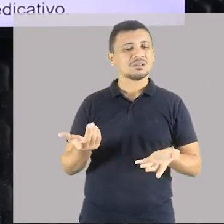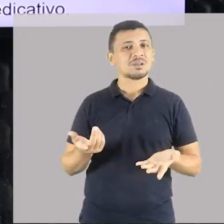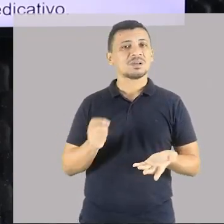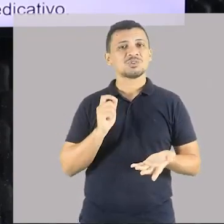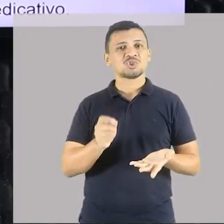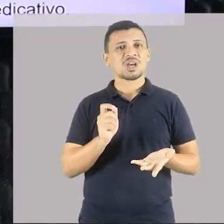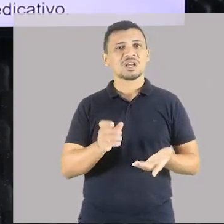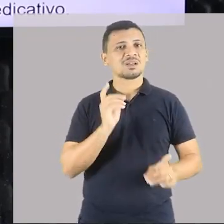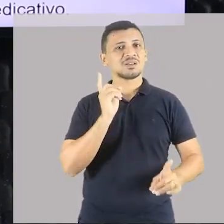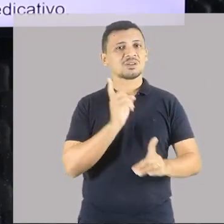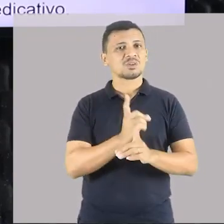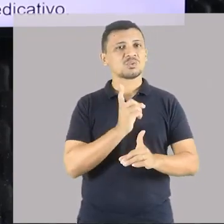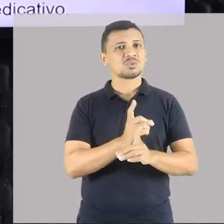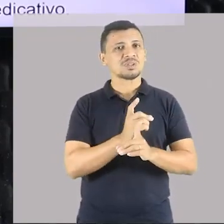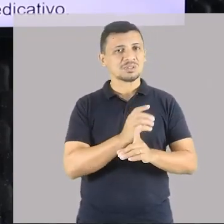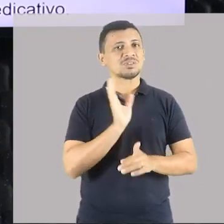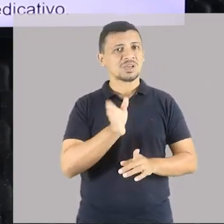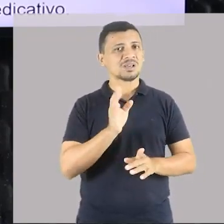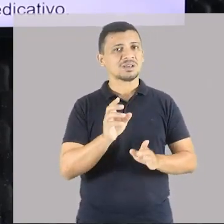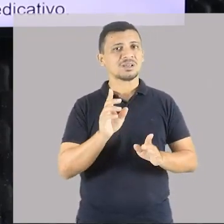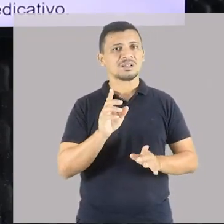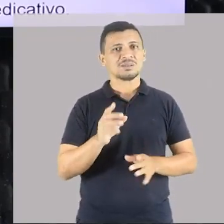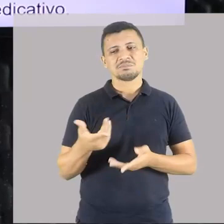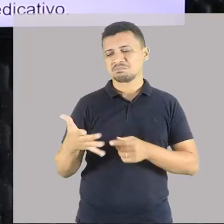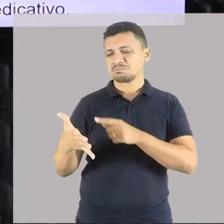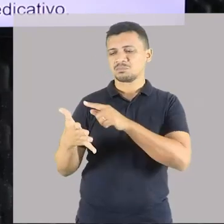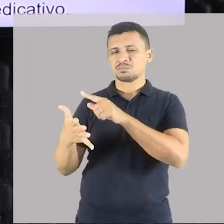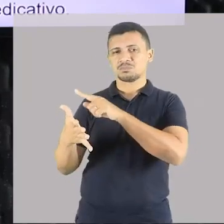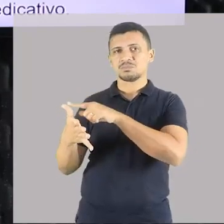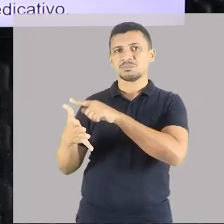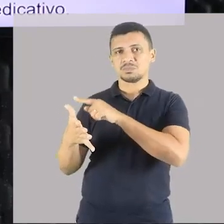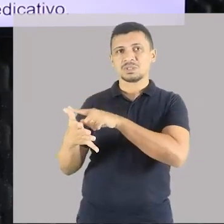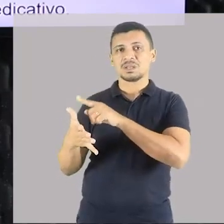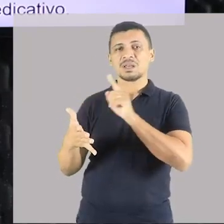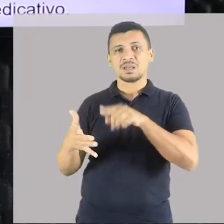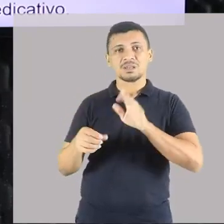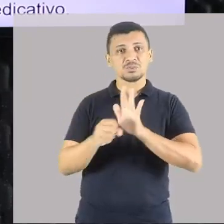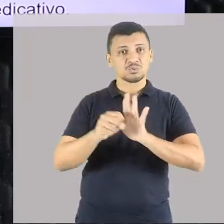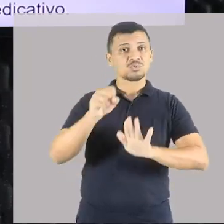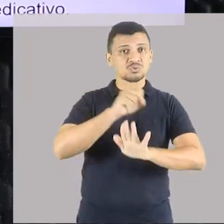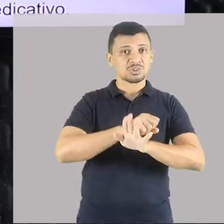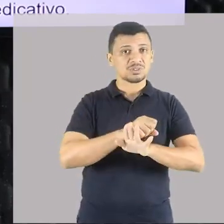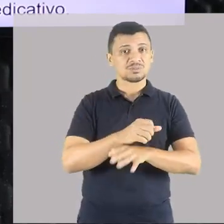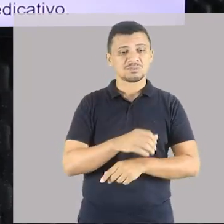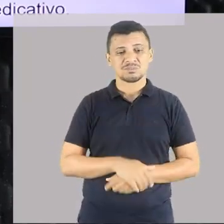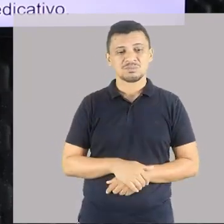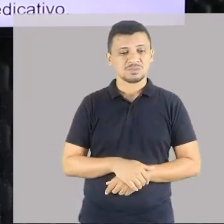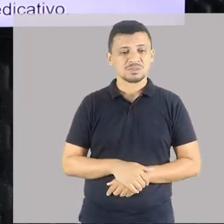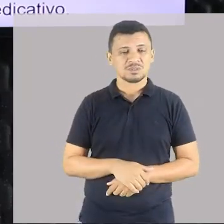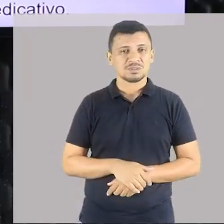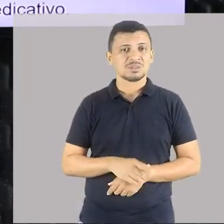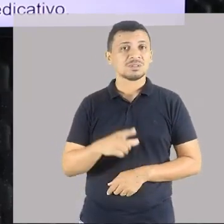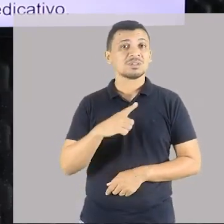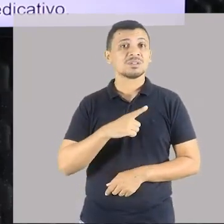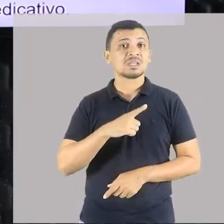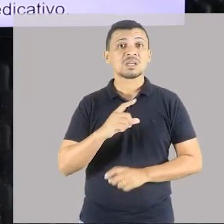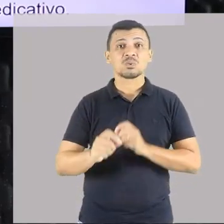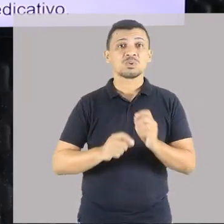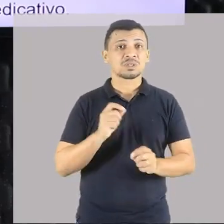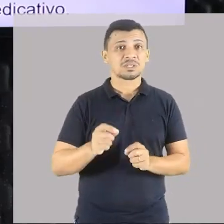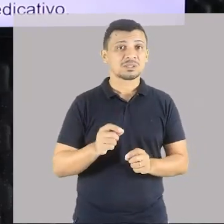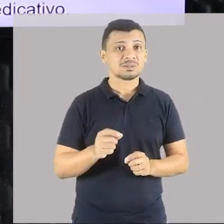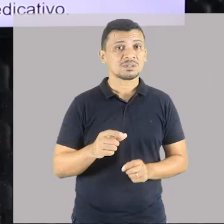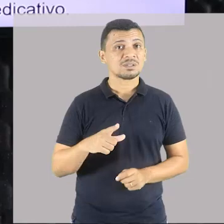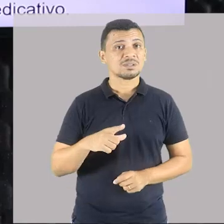função de objeto, né? Eu já sei que a letra A, o primeiro item tem função de sujeito, então eu já tenho aí só